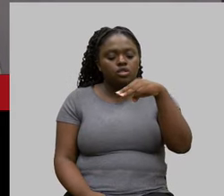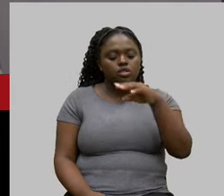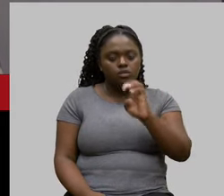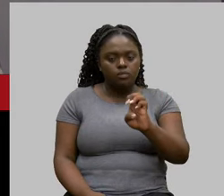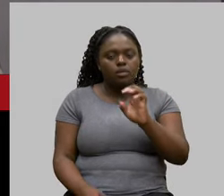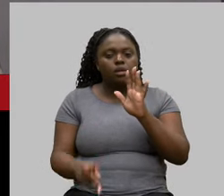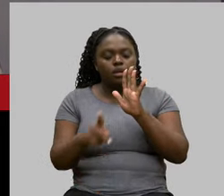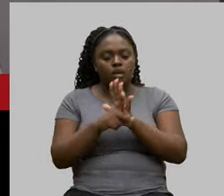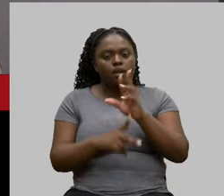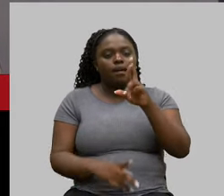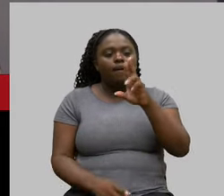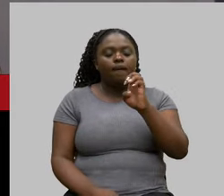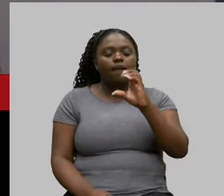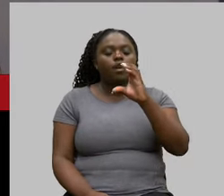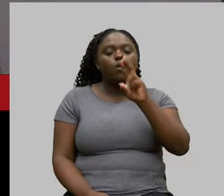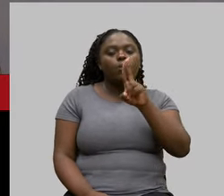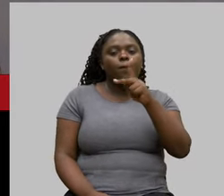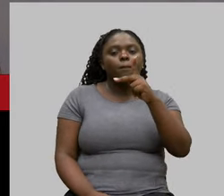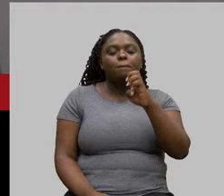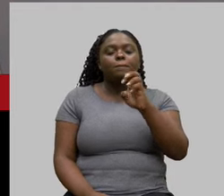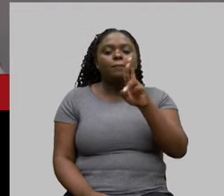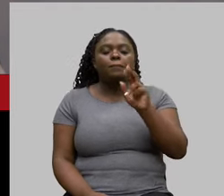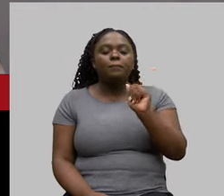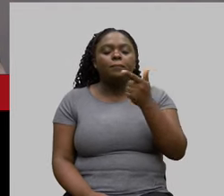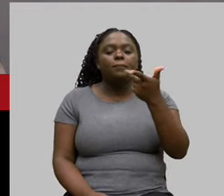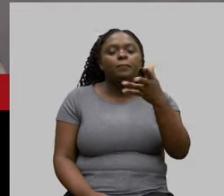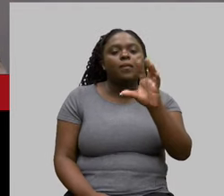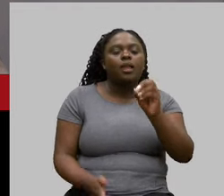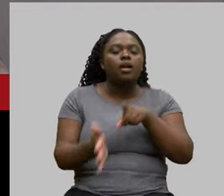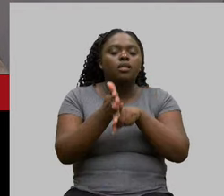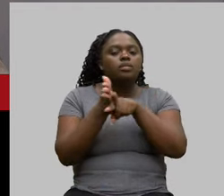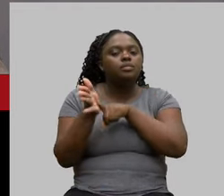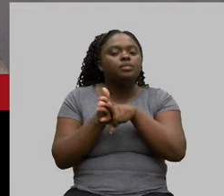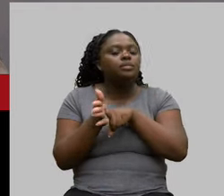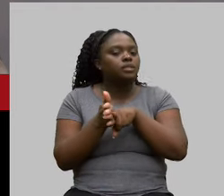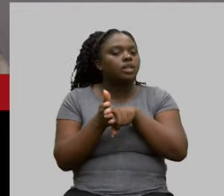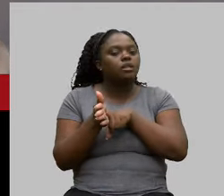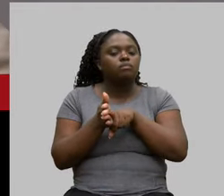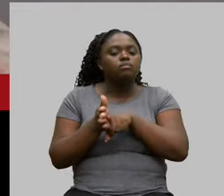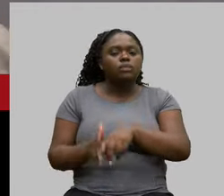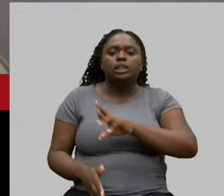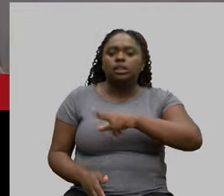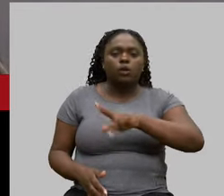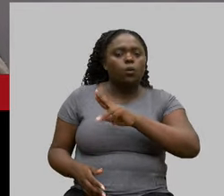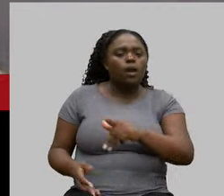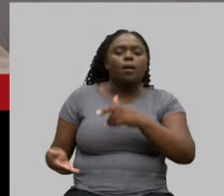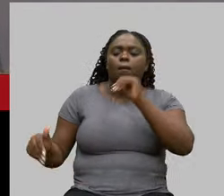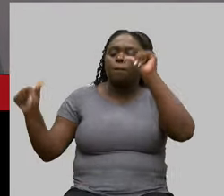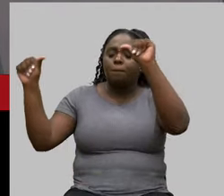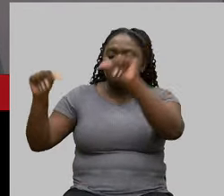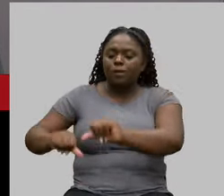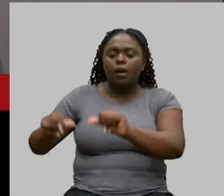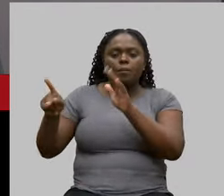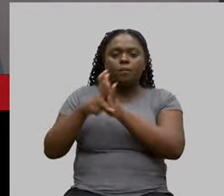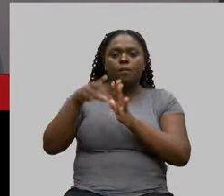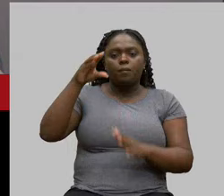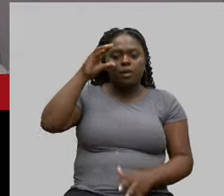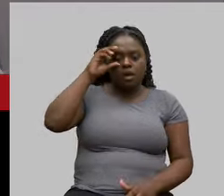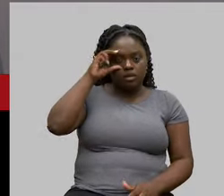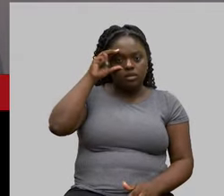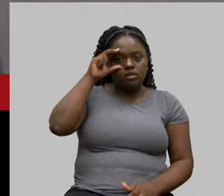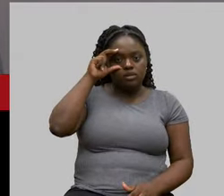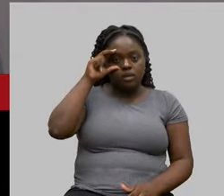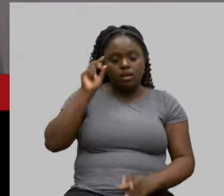não é uma derrota eh que nós desejamos para a Zema mas não é de forma nenhuma